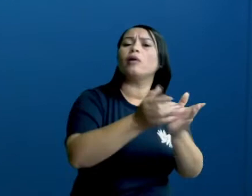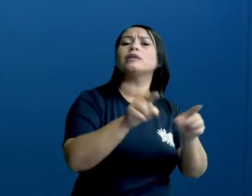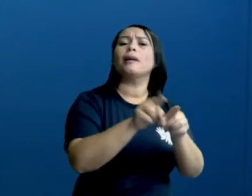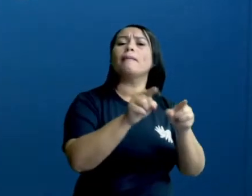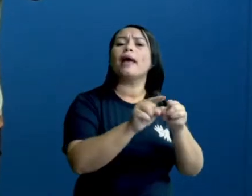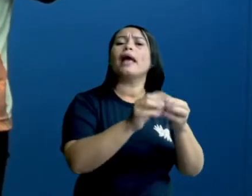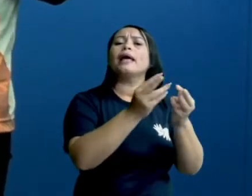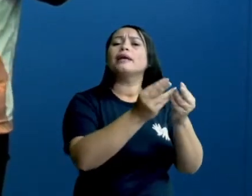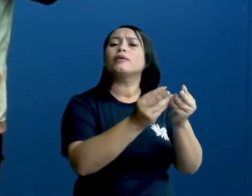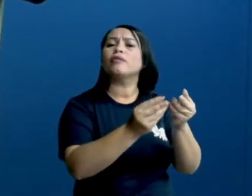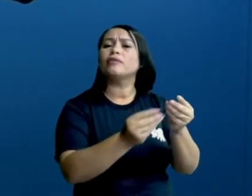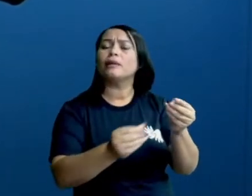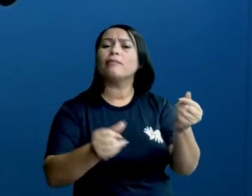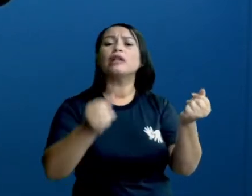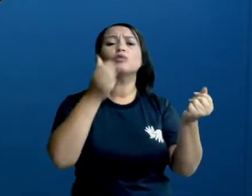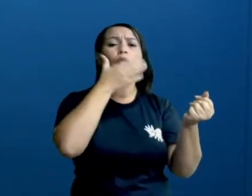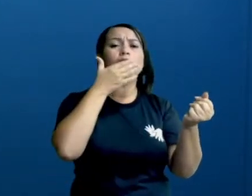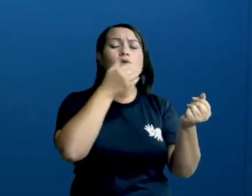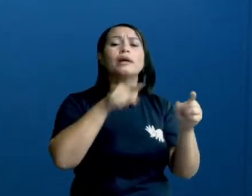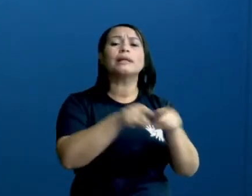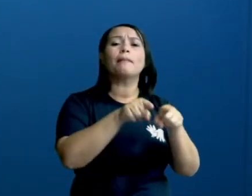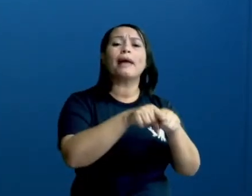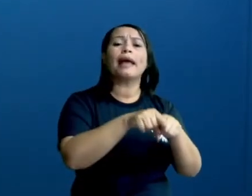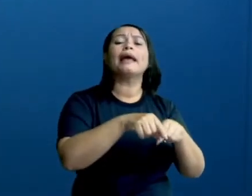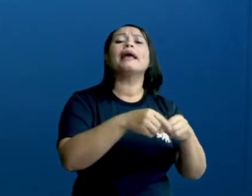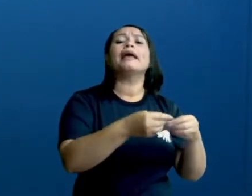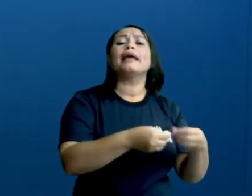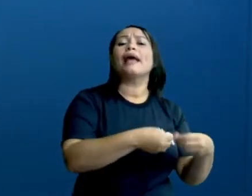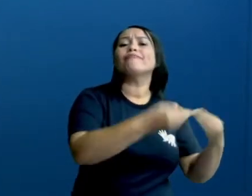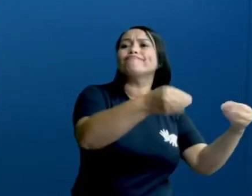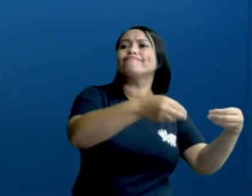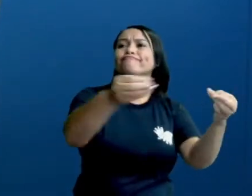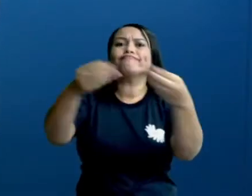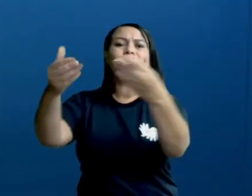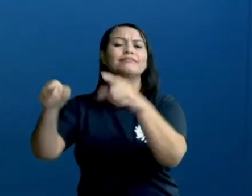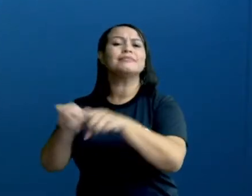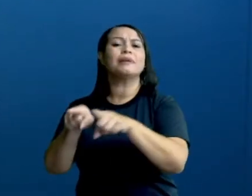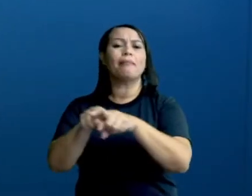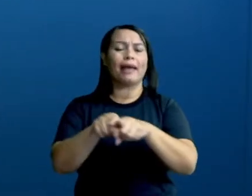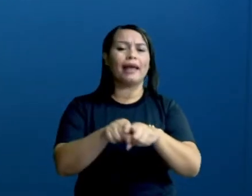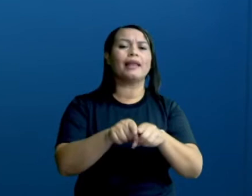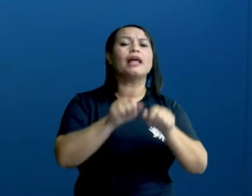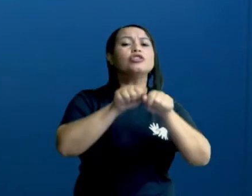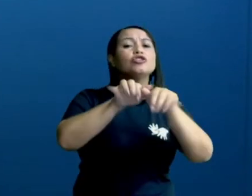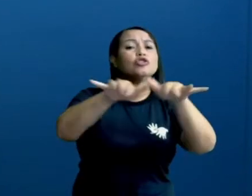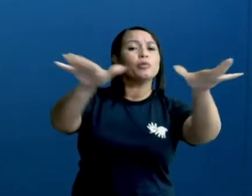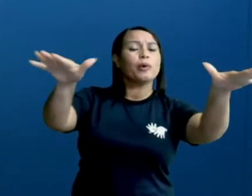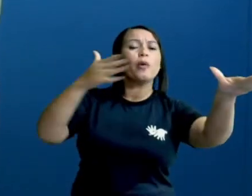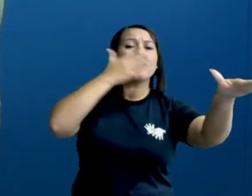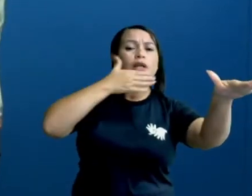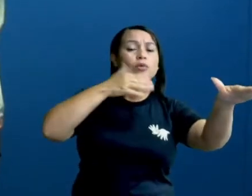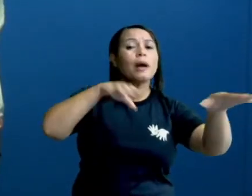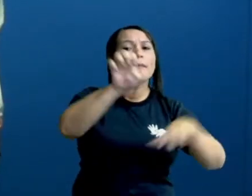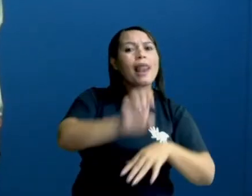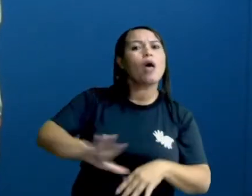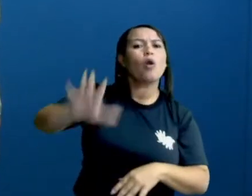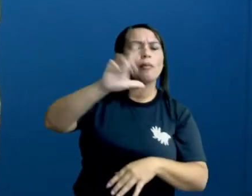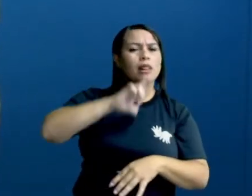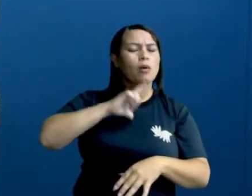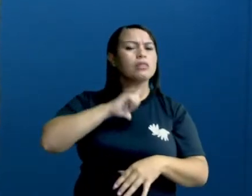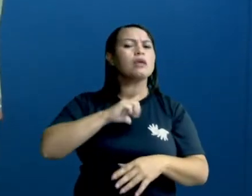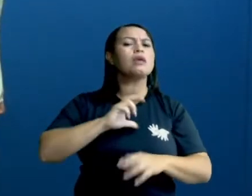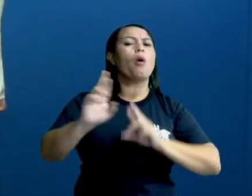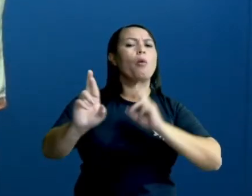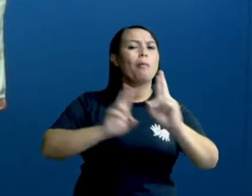refinamento e a distribuição desse açúcar pela Europa. Então existia uma relação entre Portugal e Holanda,